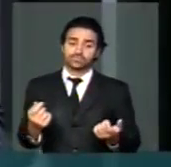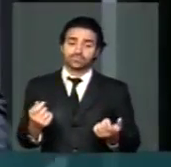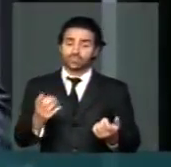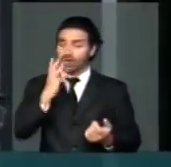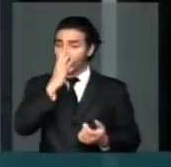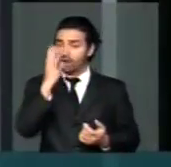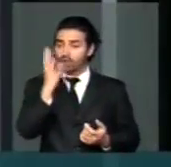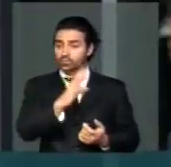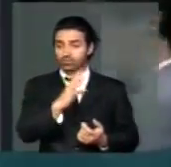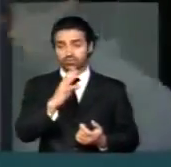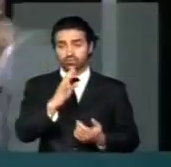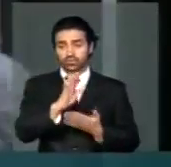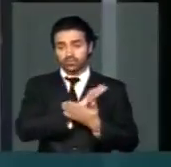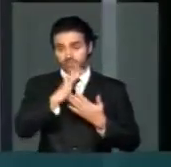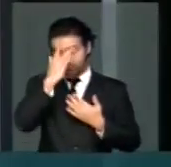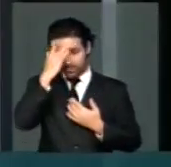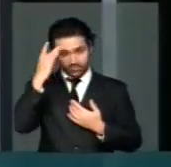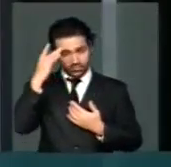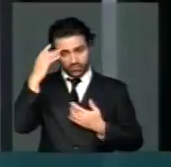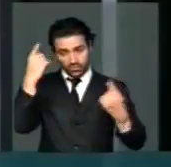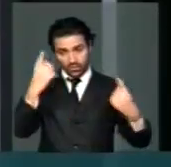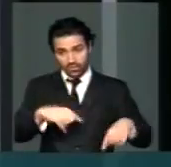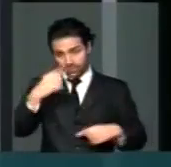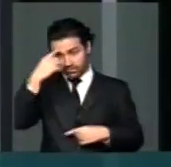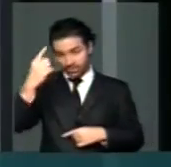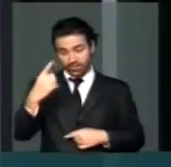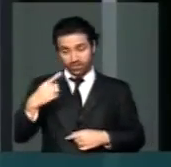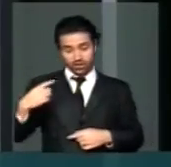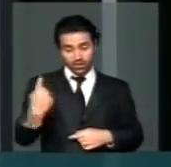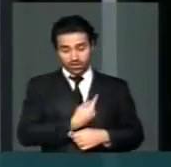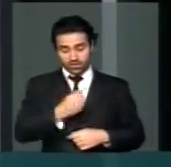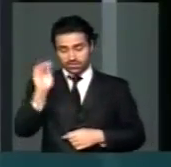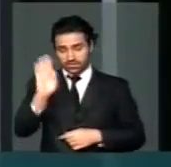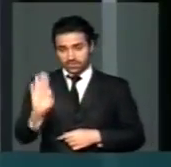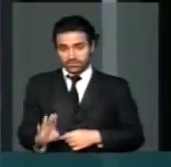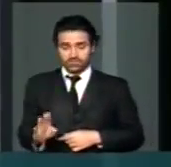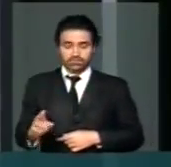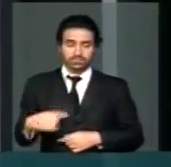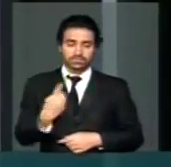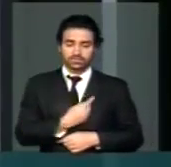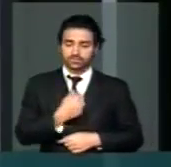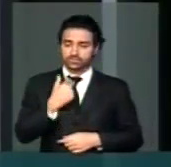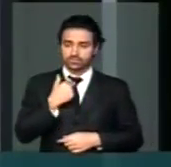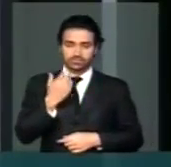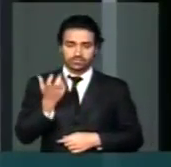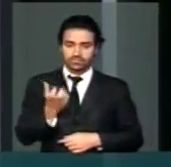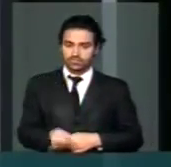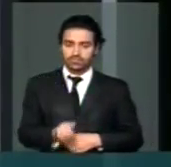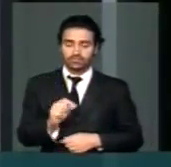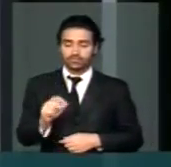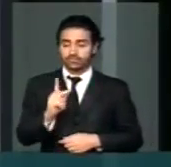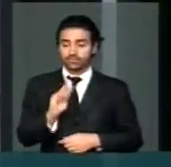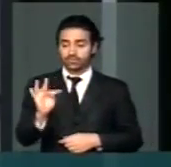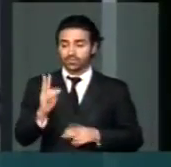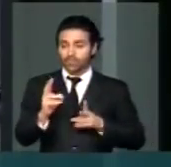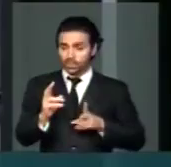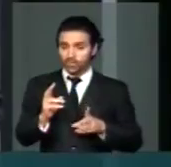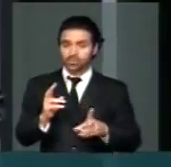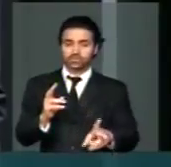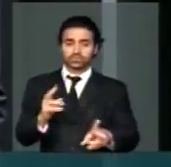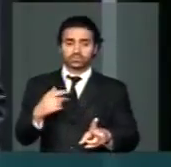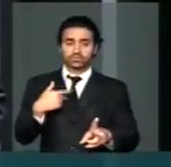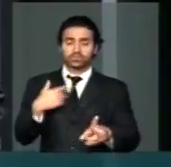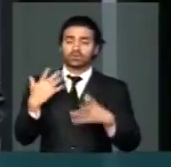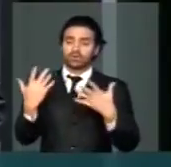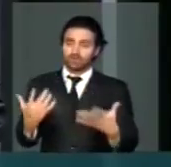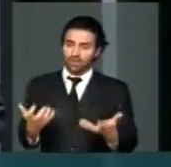acusando alguém ideologicamente. Nós, brasileiros, não podemos admitir que o PT continue a